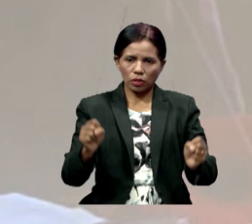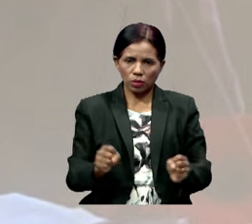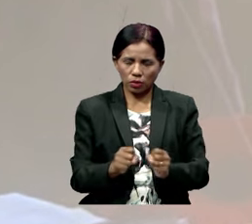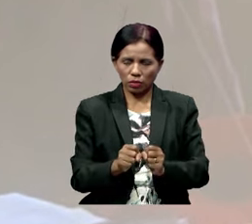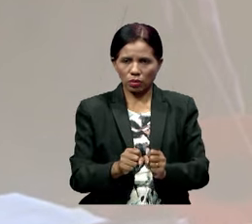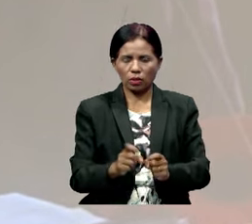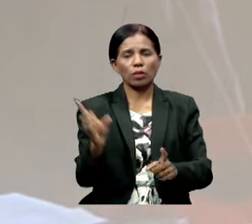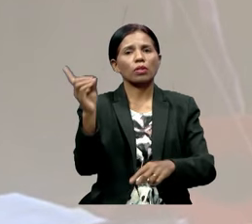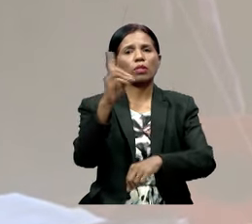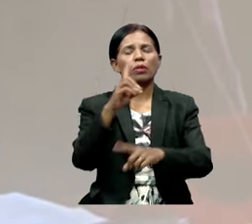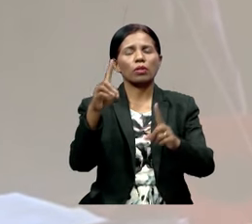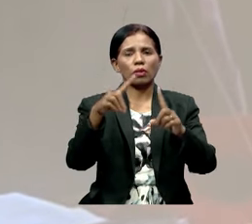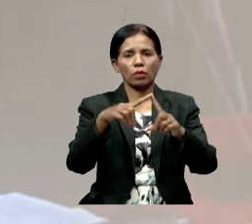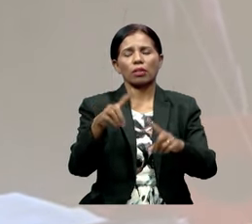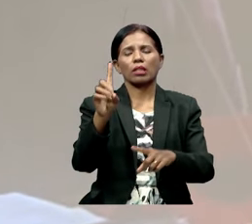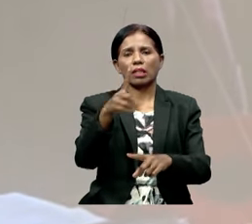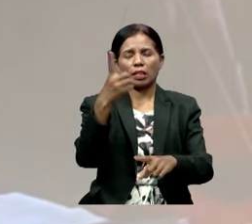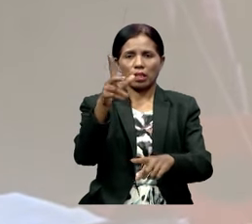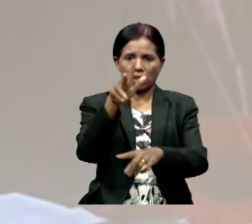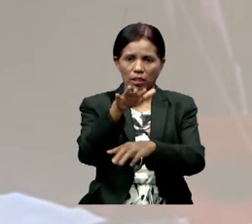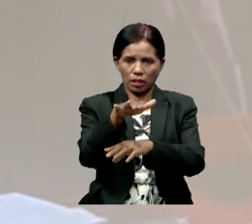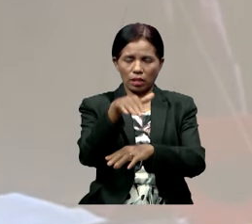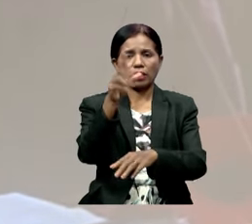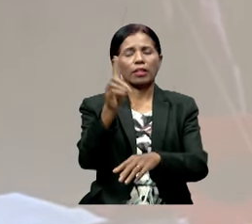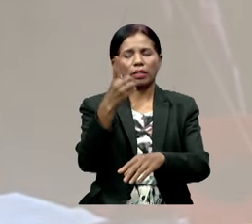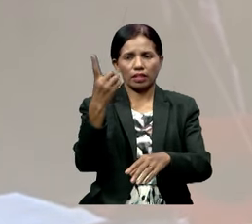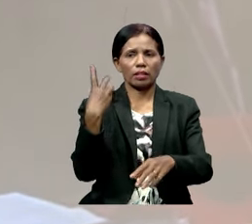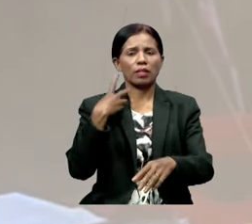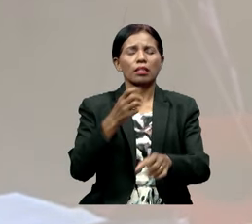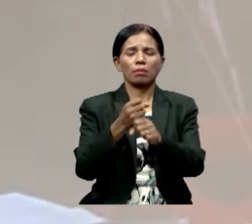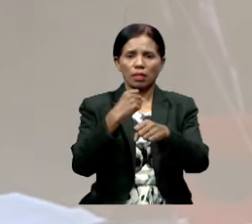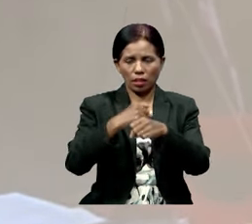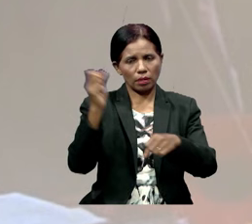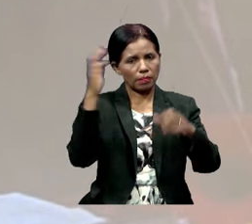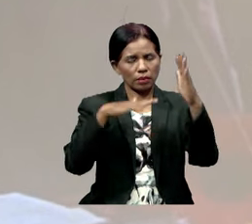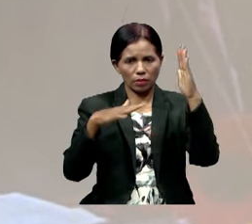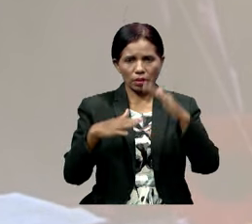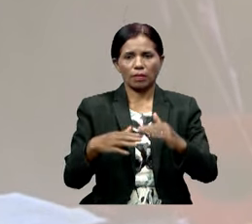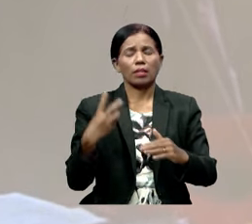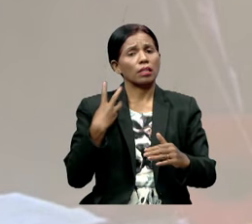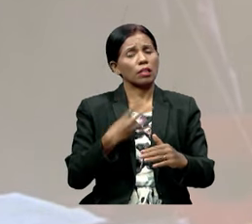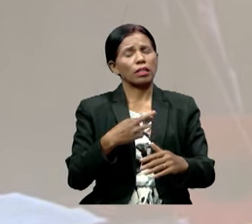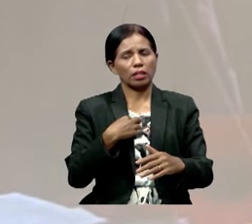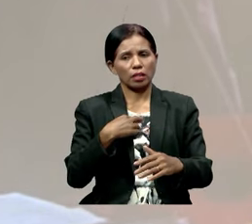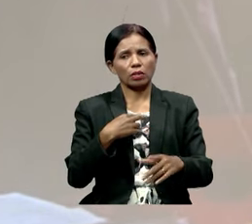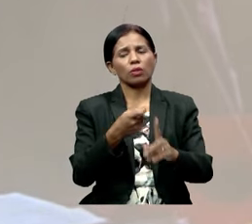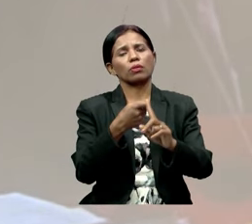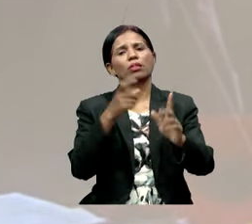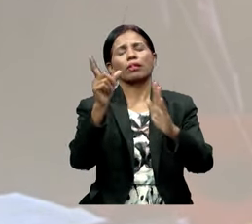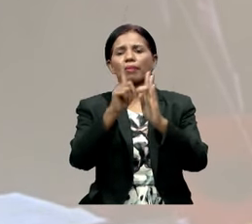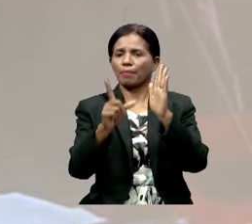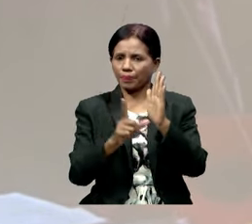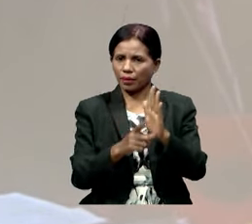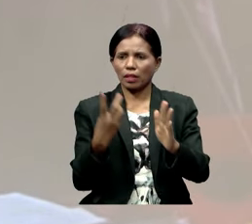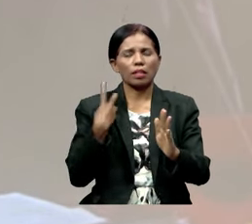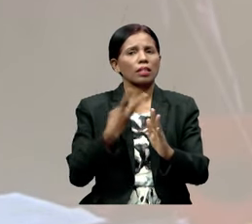3 horas de madrugada. Hawa tete kata itarasi ma kriya konflito. Ha? Husi leine. I itarasi